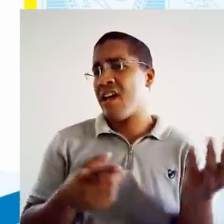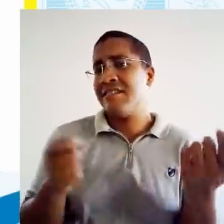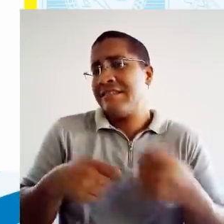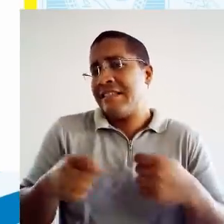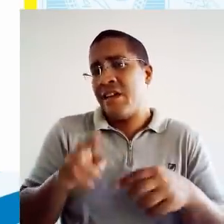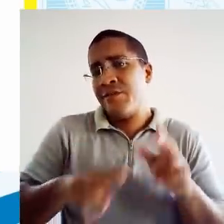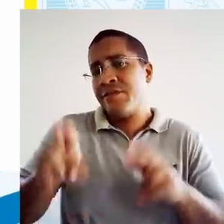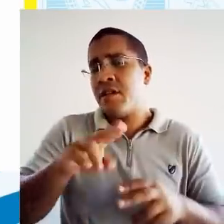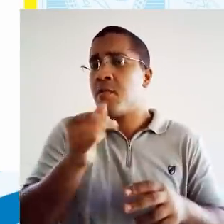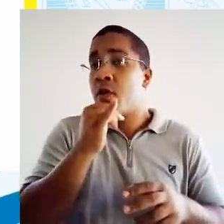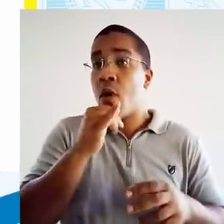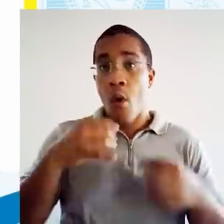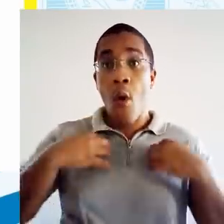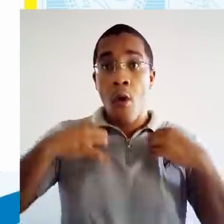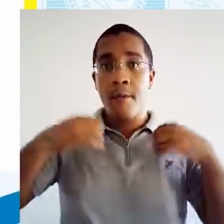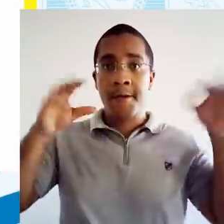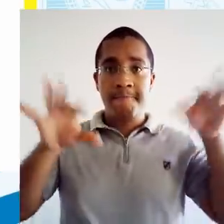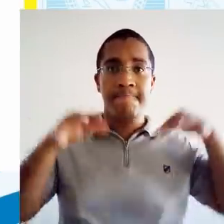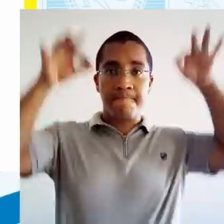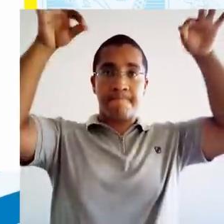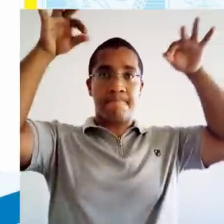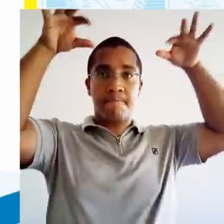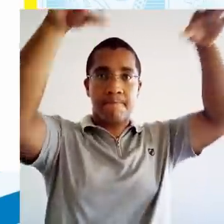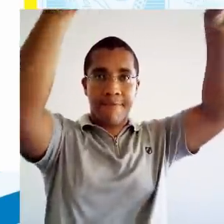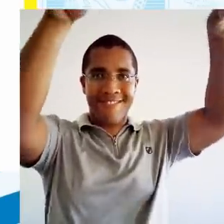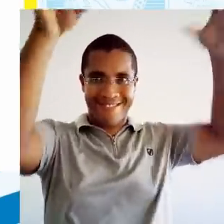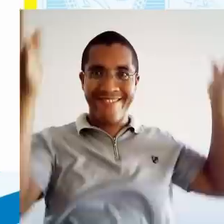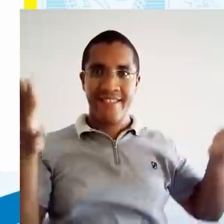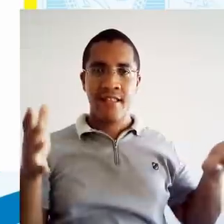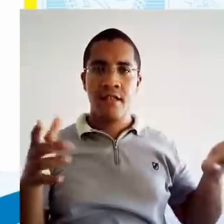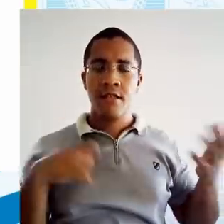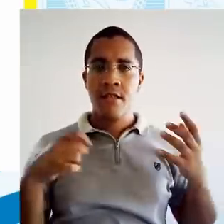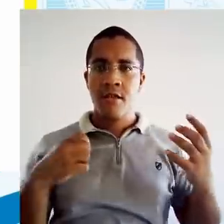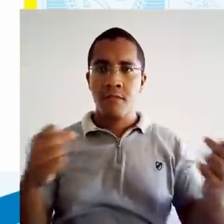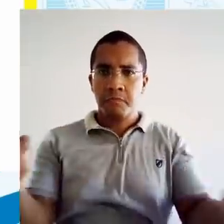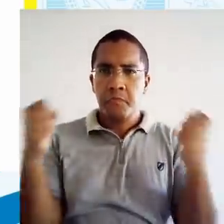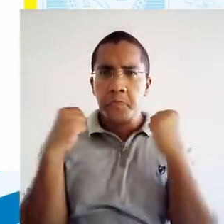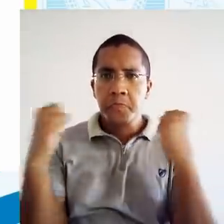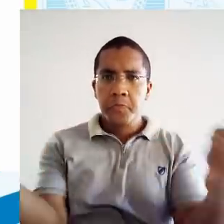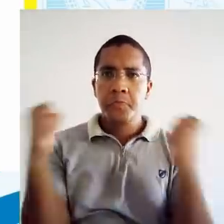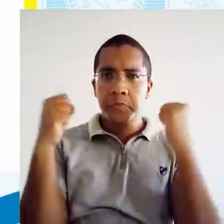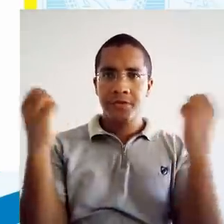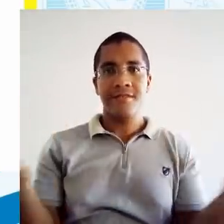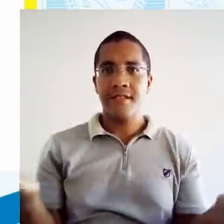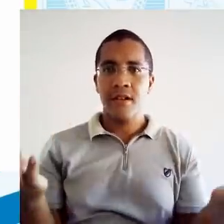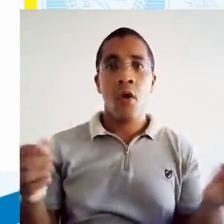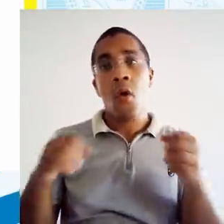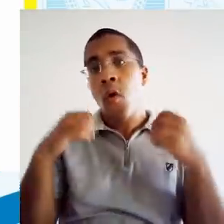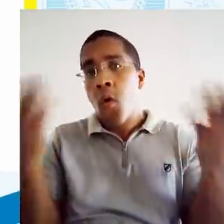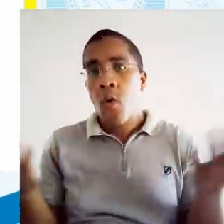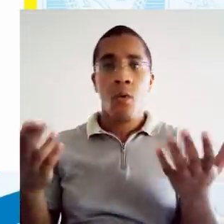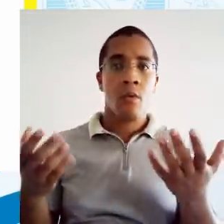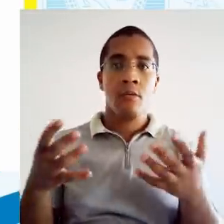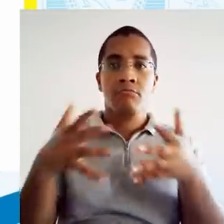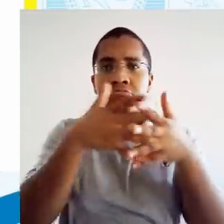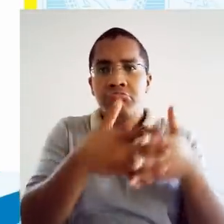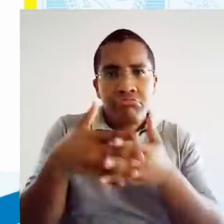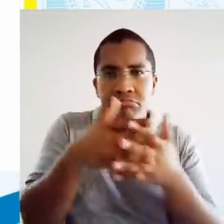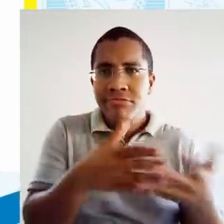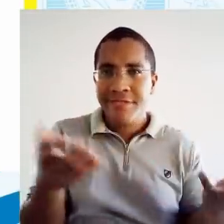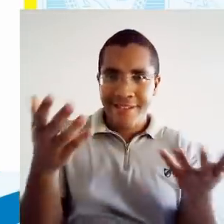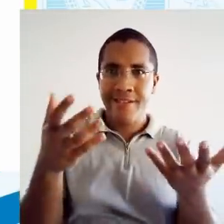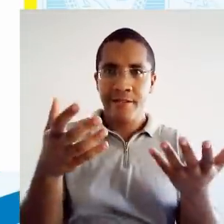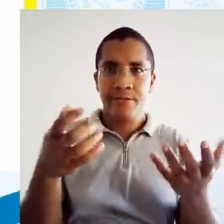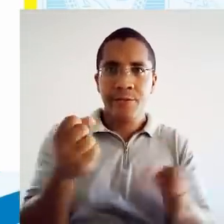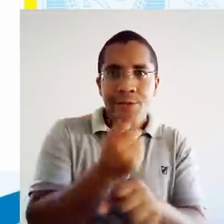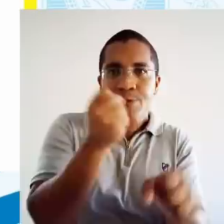aí estão, tipo, varais de roupas, aparelhos de musculação, no transporte de materiais de